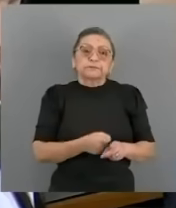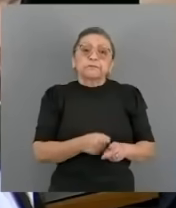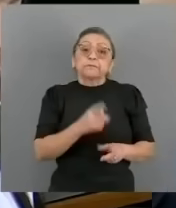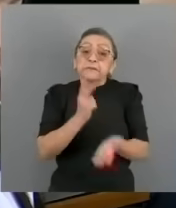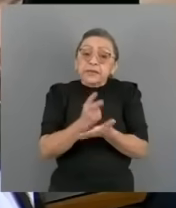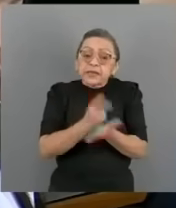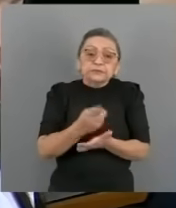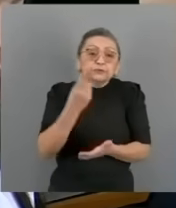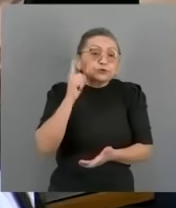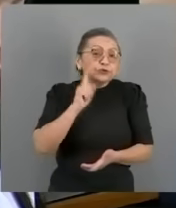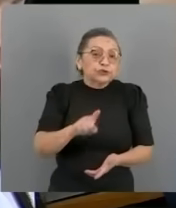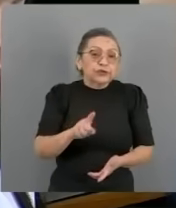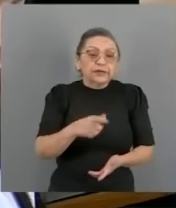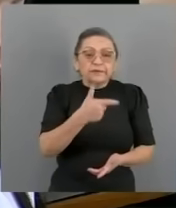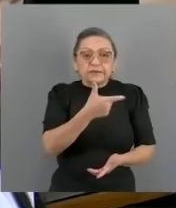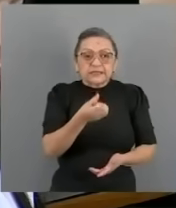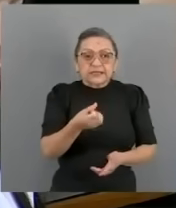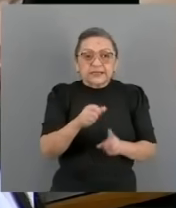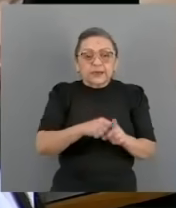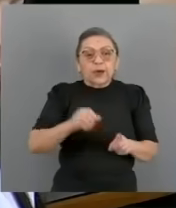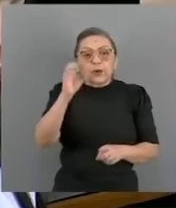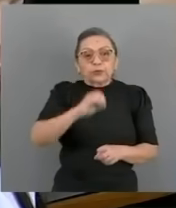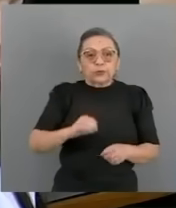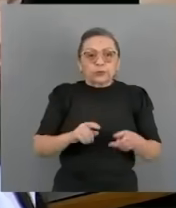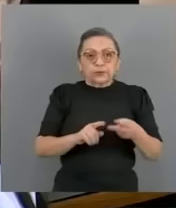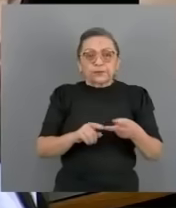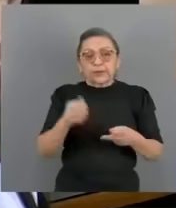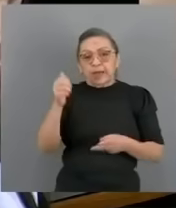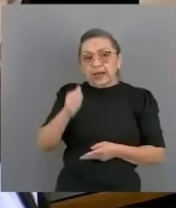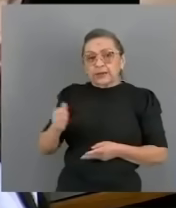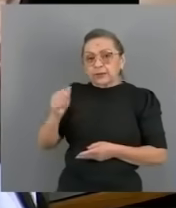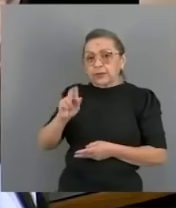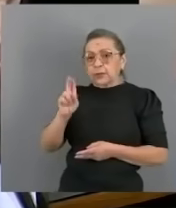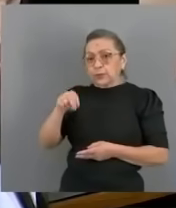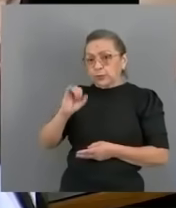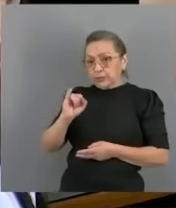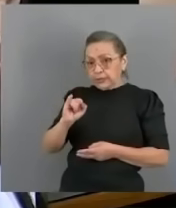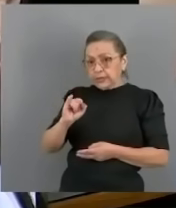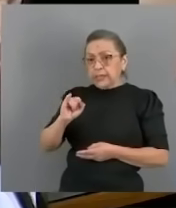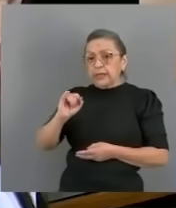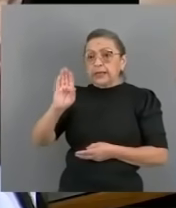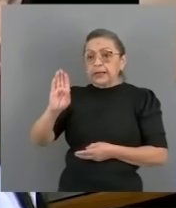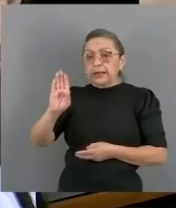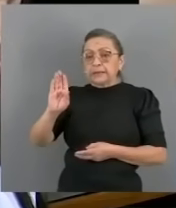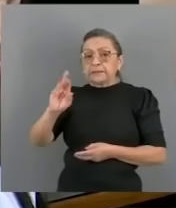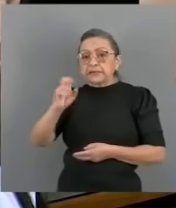10, a Unibrasil faz uma assembleia, no mesmo dia.